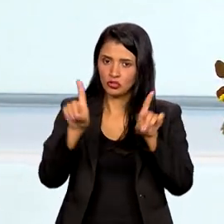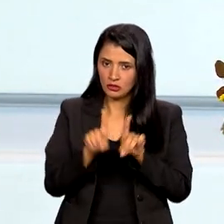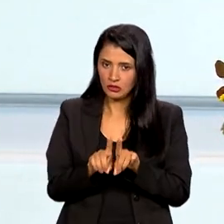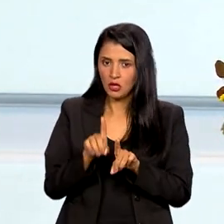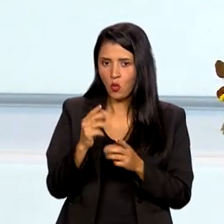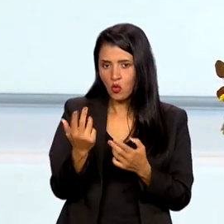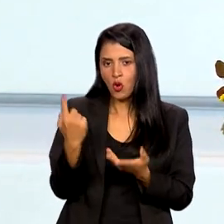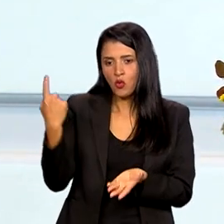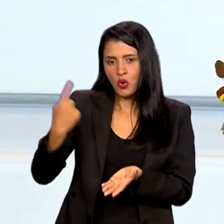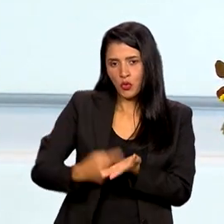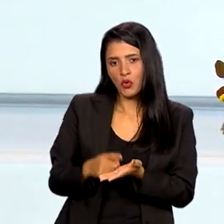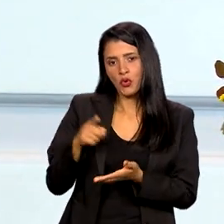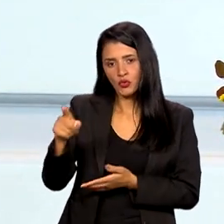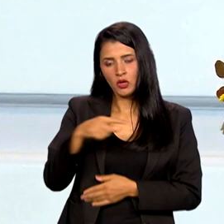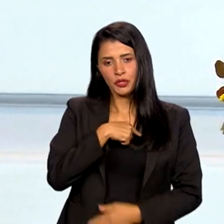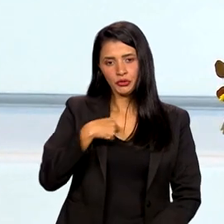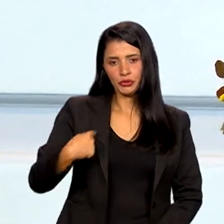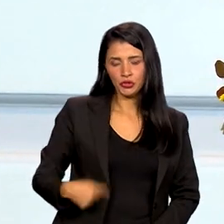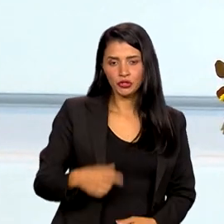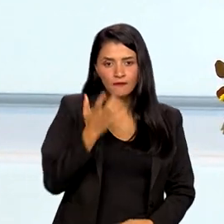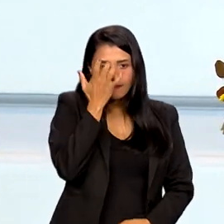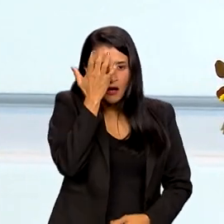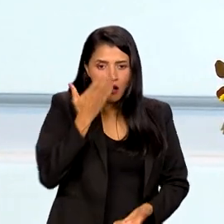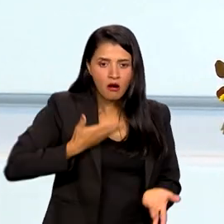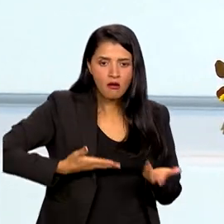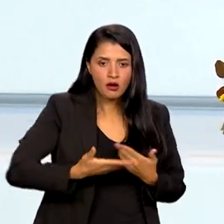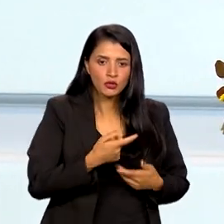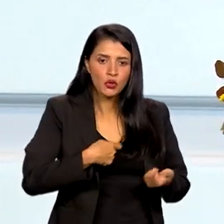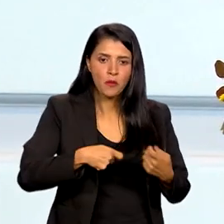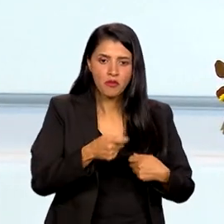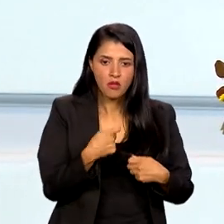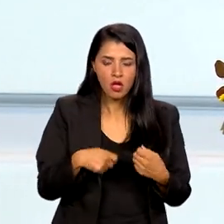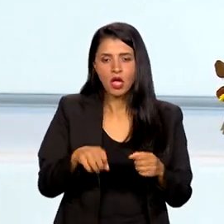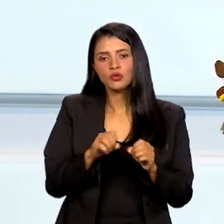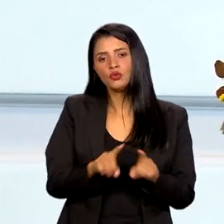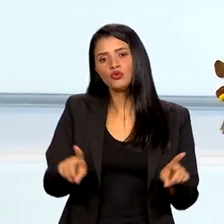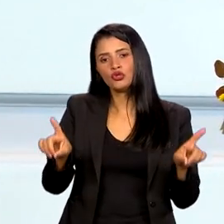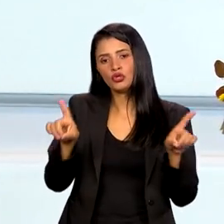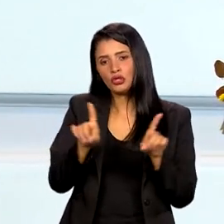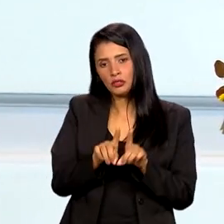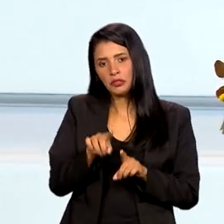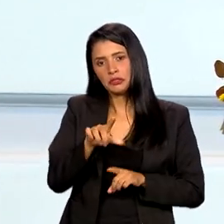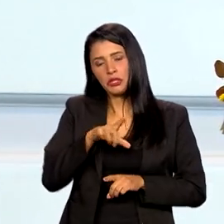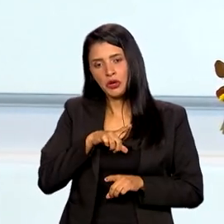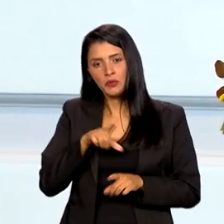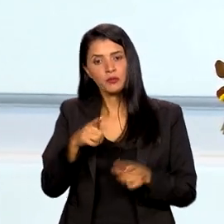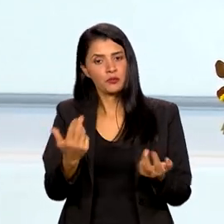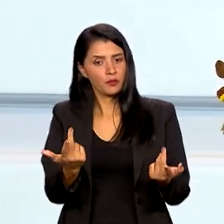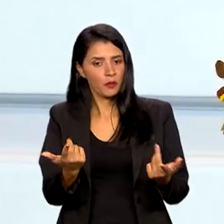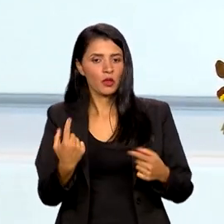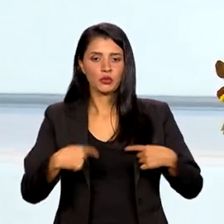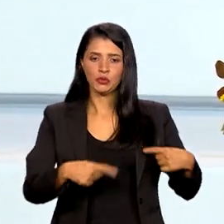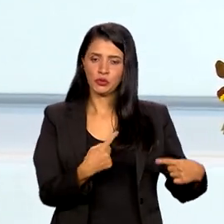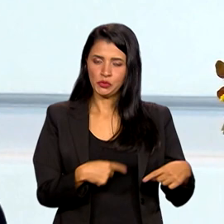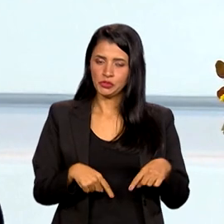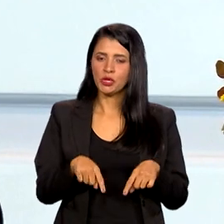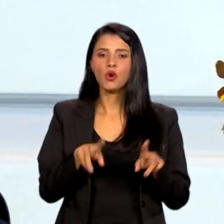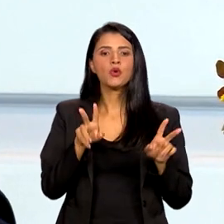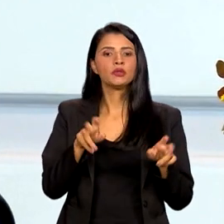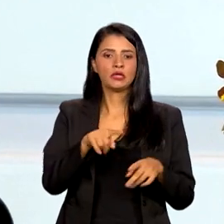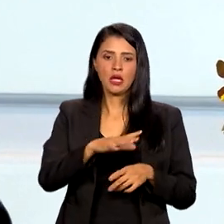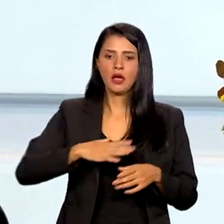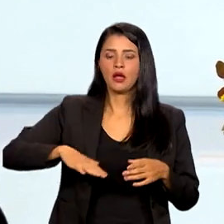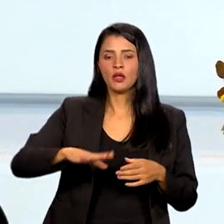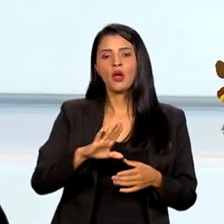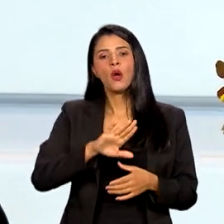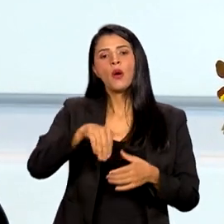China, não é? De facilitação do comércio e de digitalização. E assim tem sido também as discussões em torno do